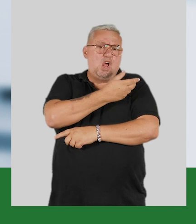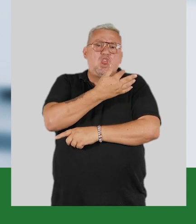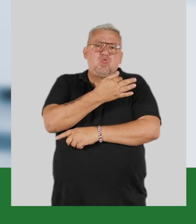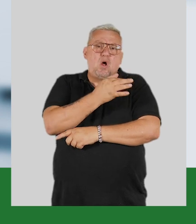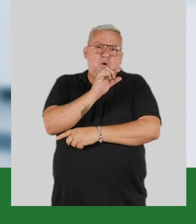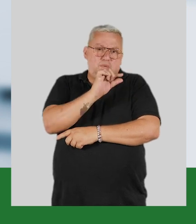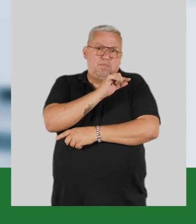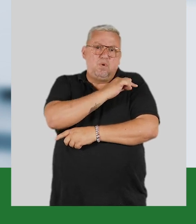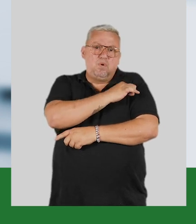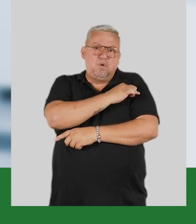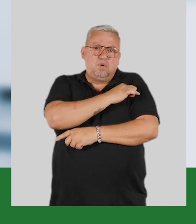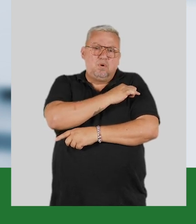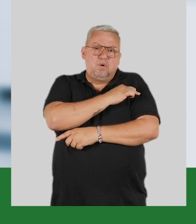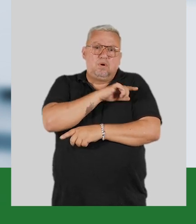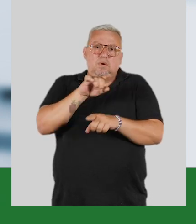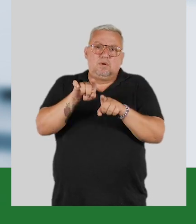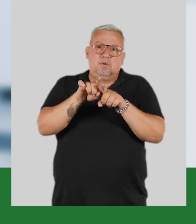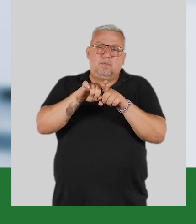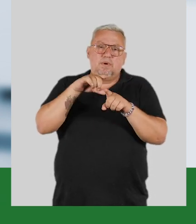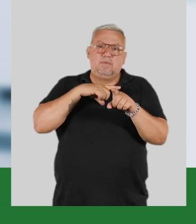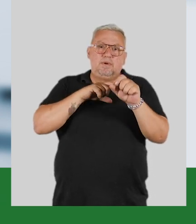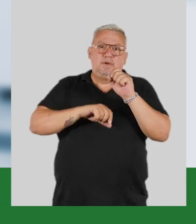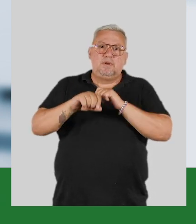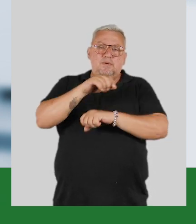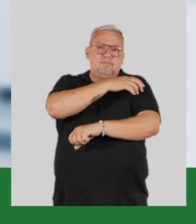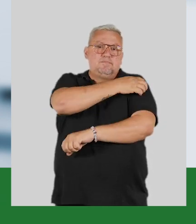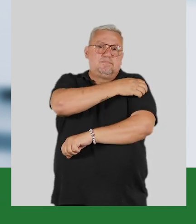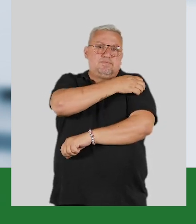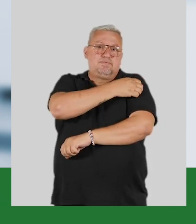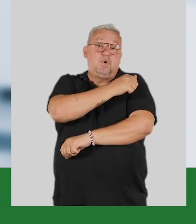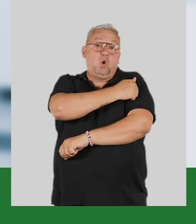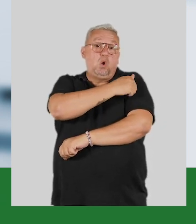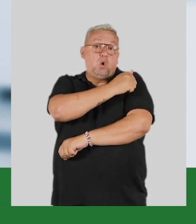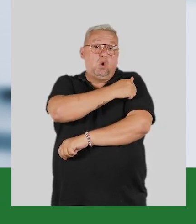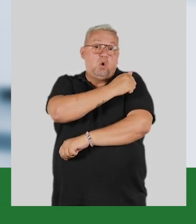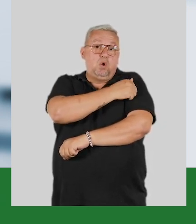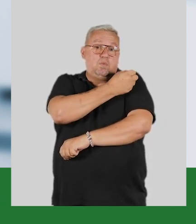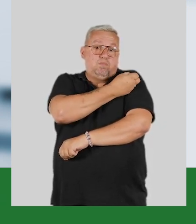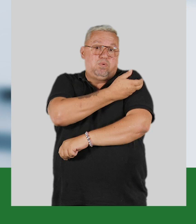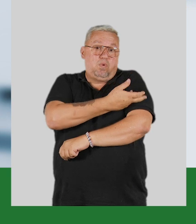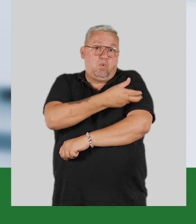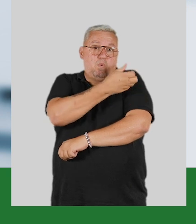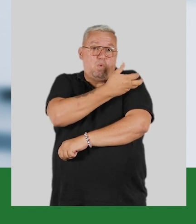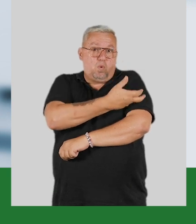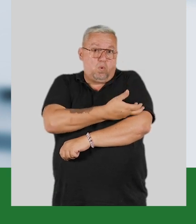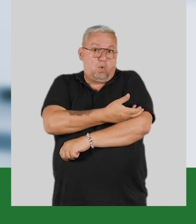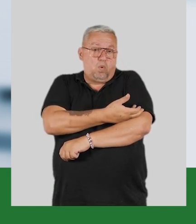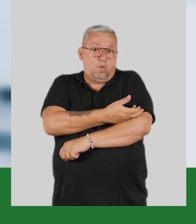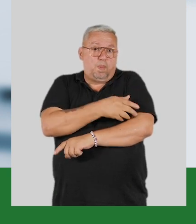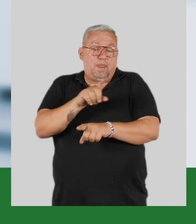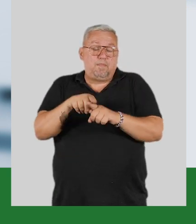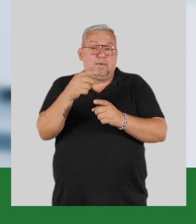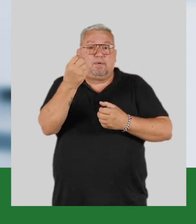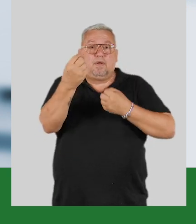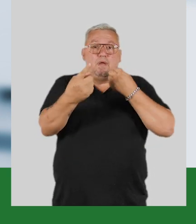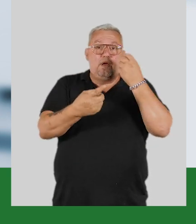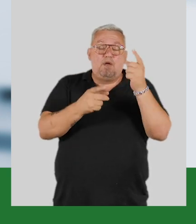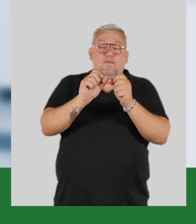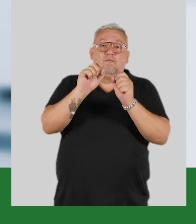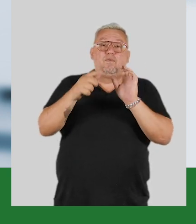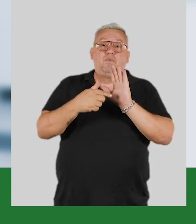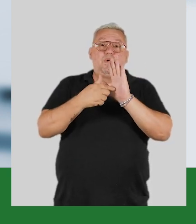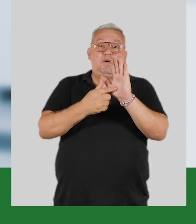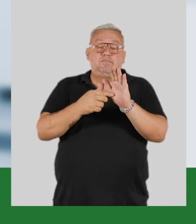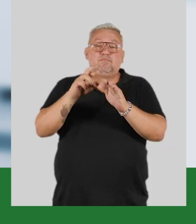alguns poucos casos teve eritema, edema, induração, prurido. Em alguns poucos casos também foi